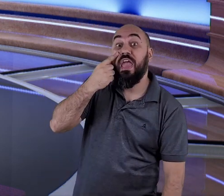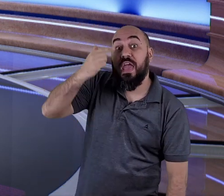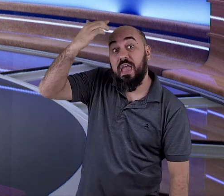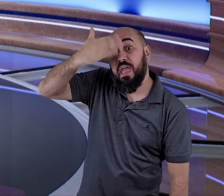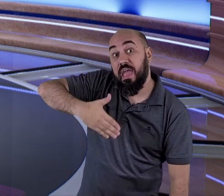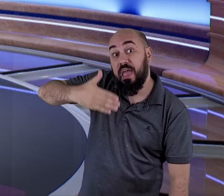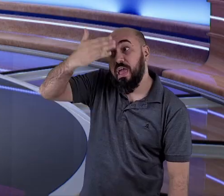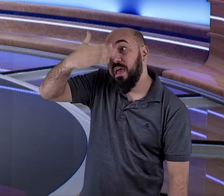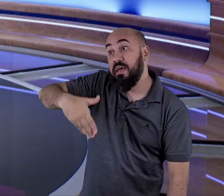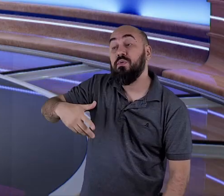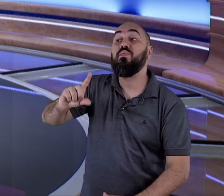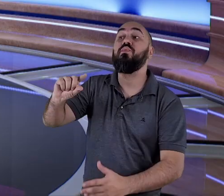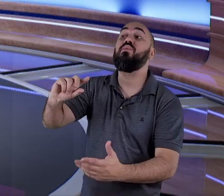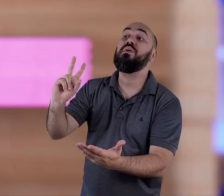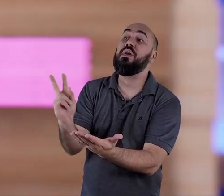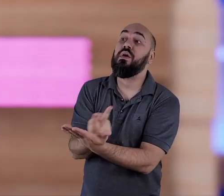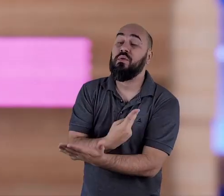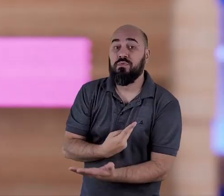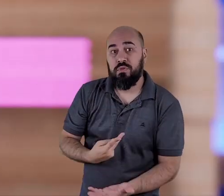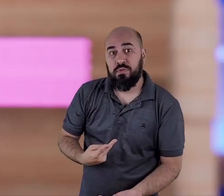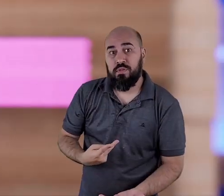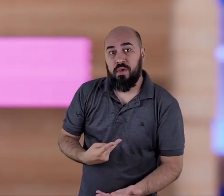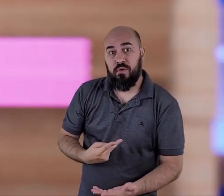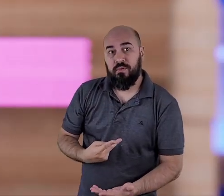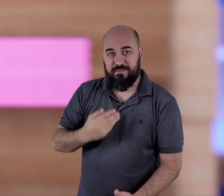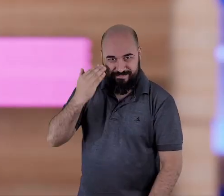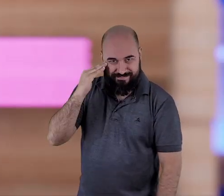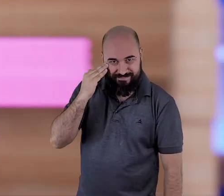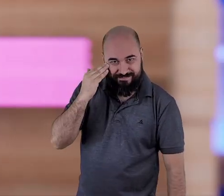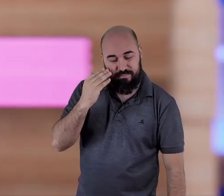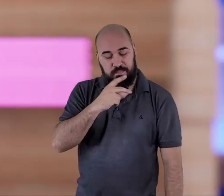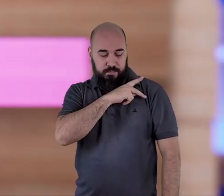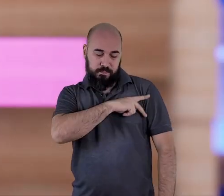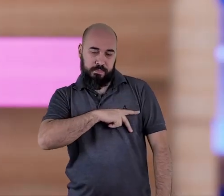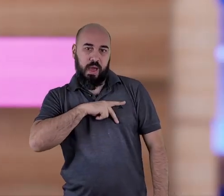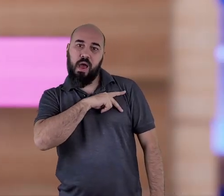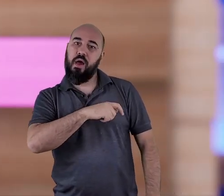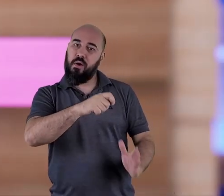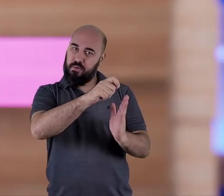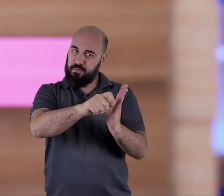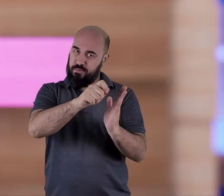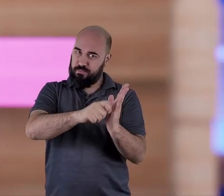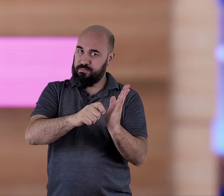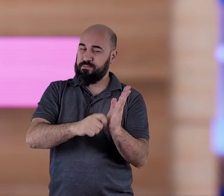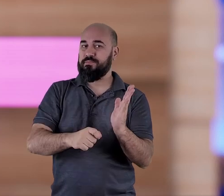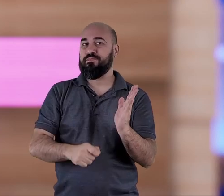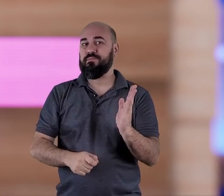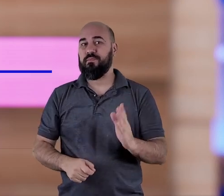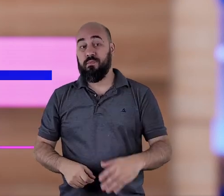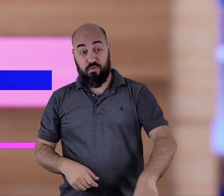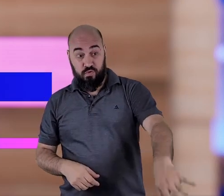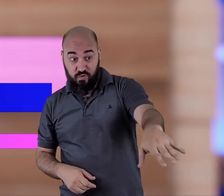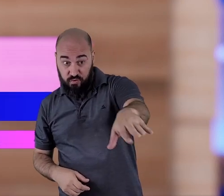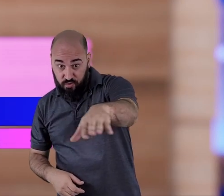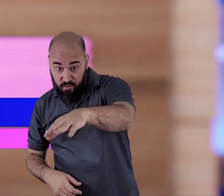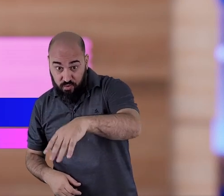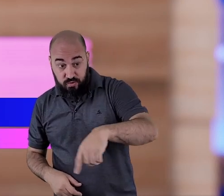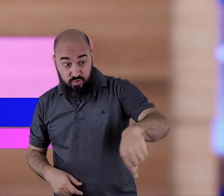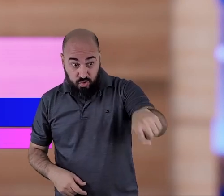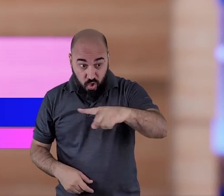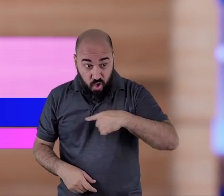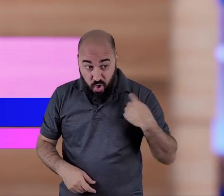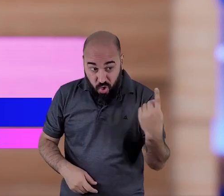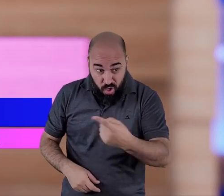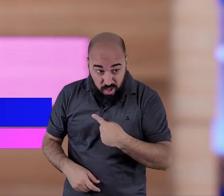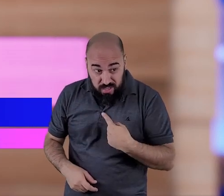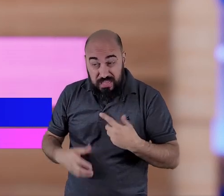julgamento. Foi exatamente o que Paulo escreveu. Não sabeis vós que os